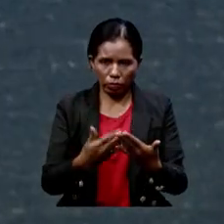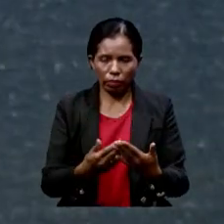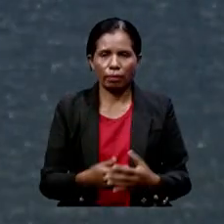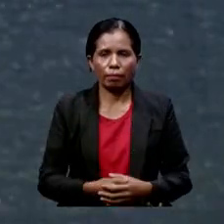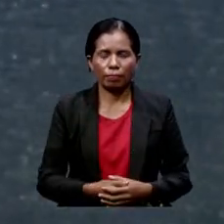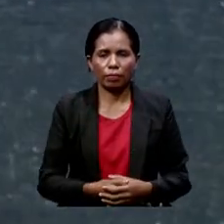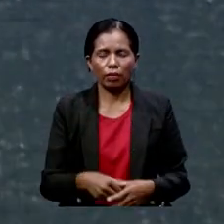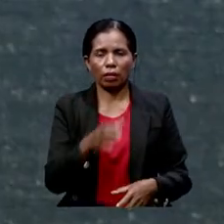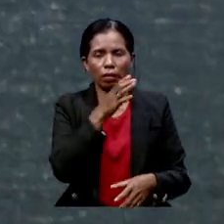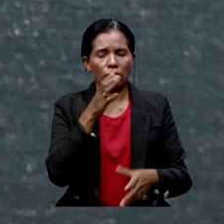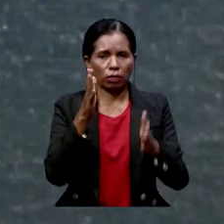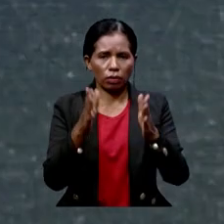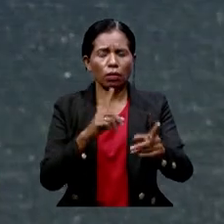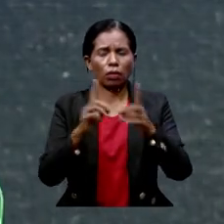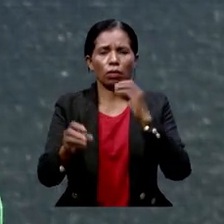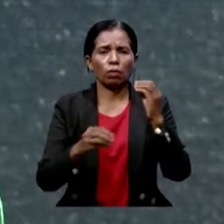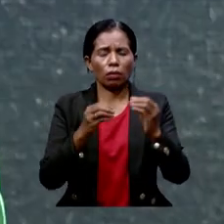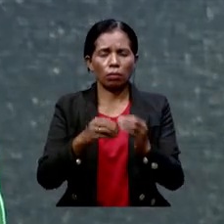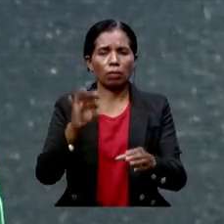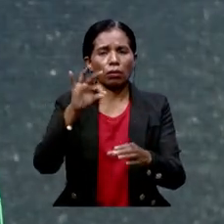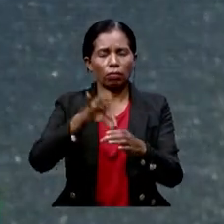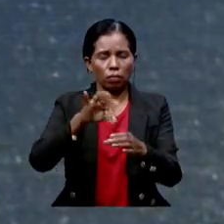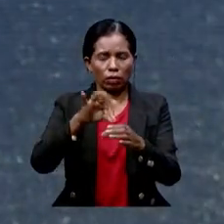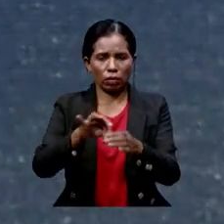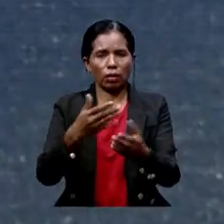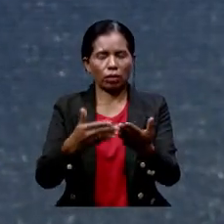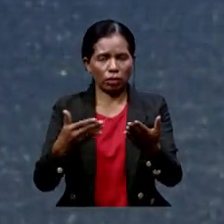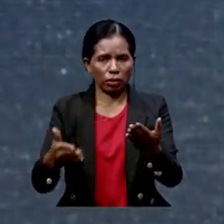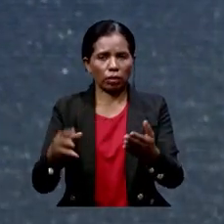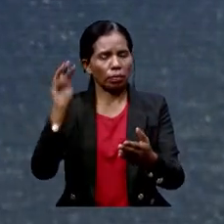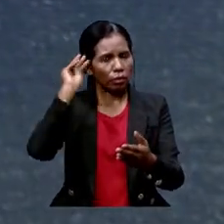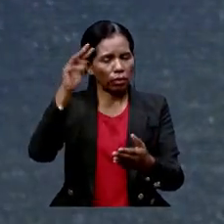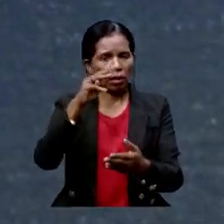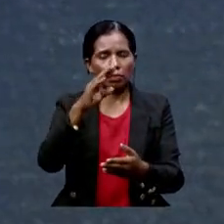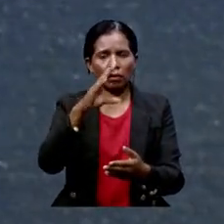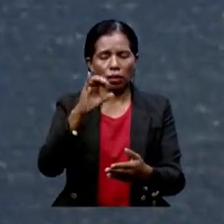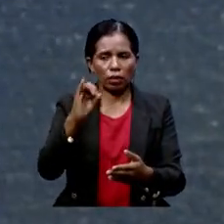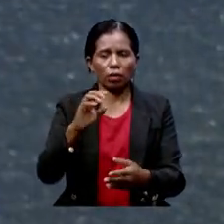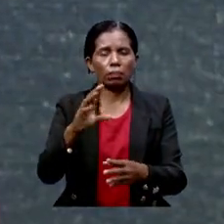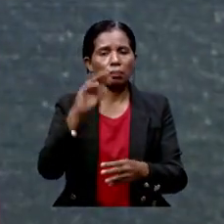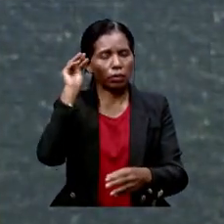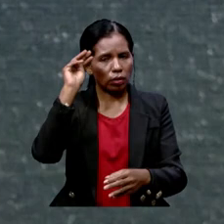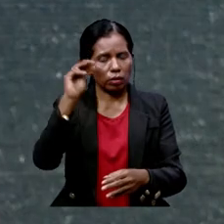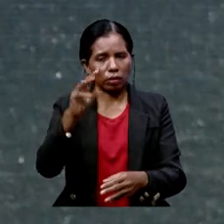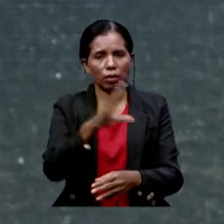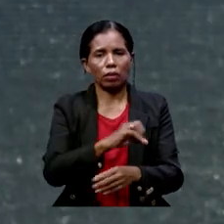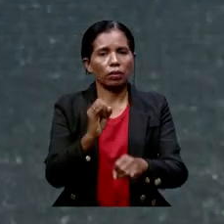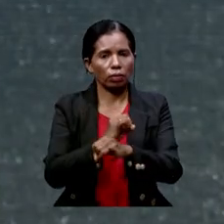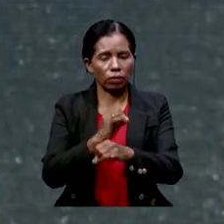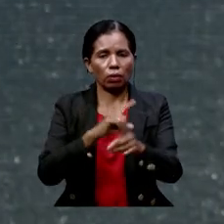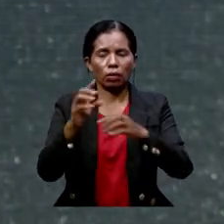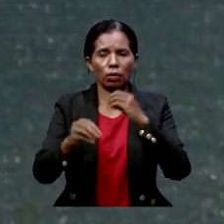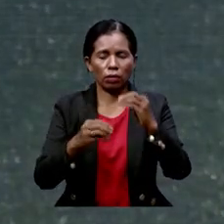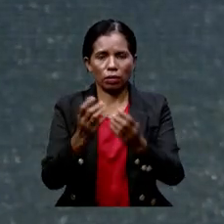ho agricultor sira kolia konba produção. I Ministério do Comércio, Indústria kolia konba mercado. Ita